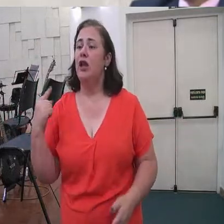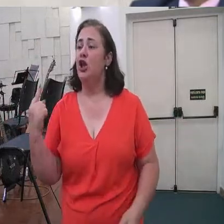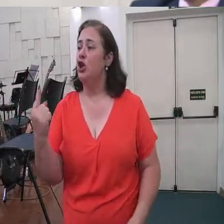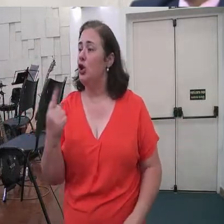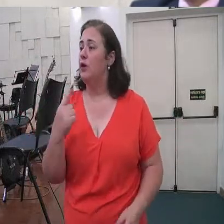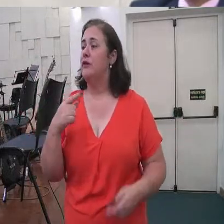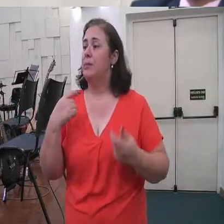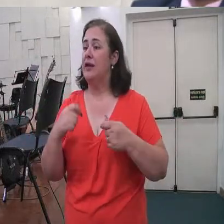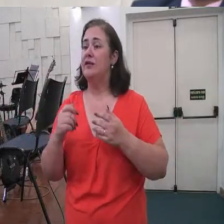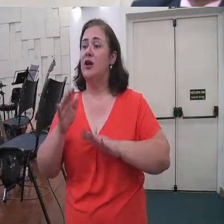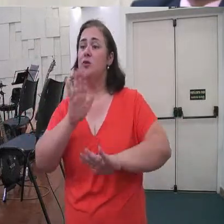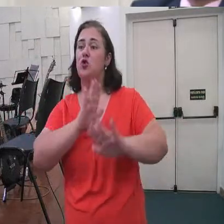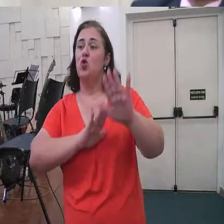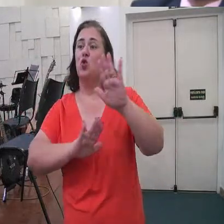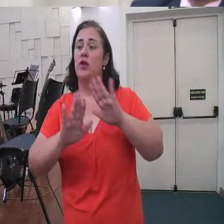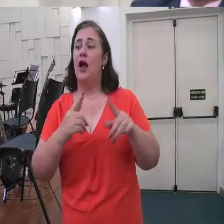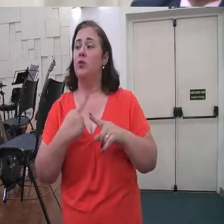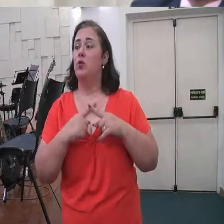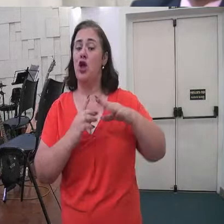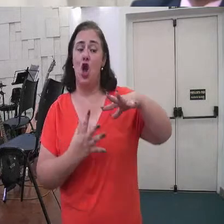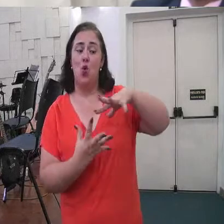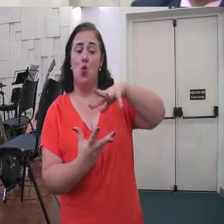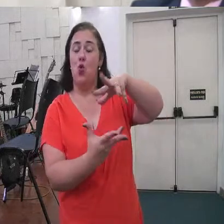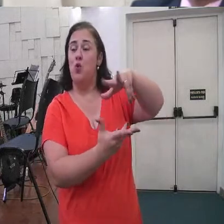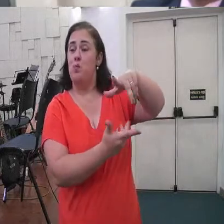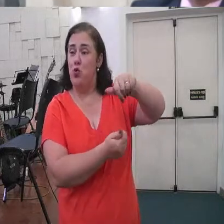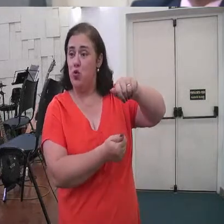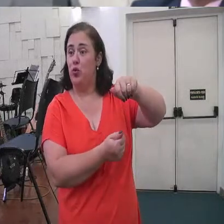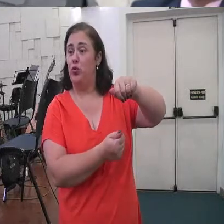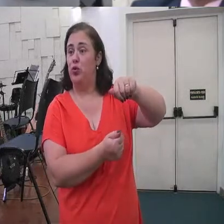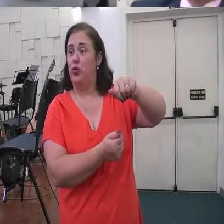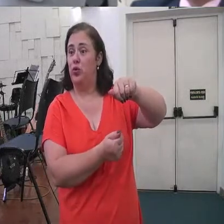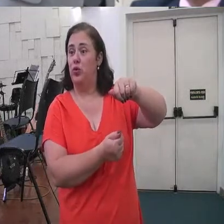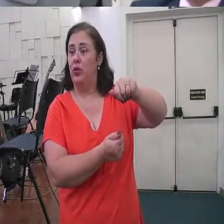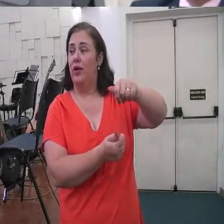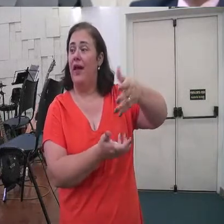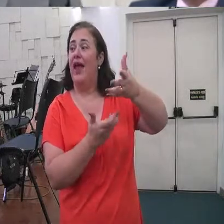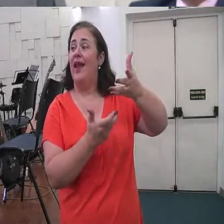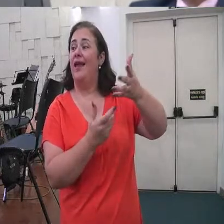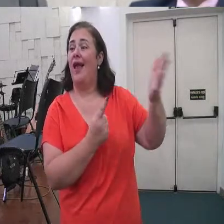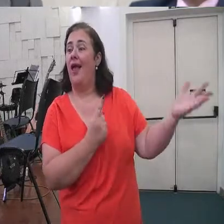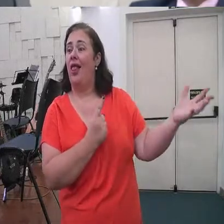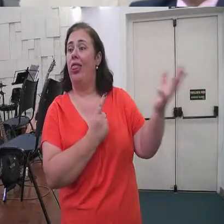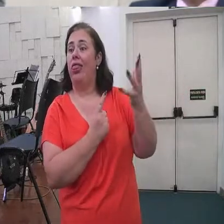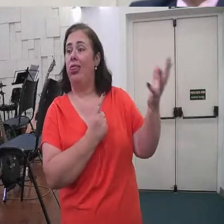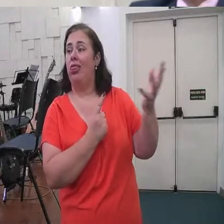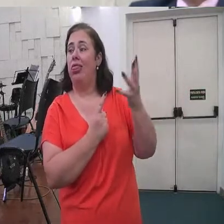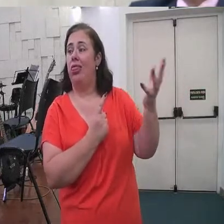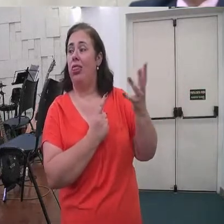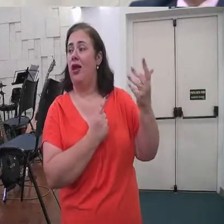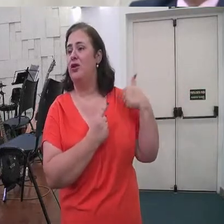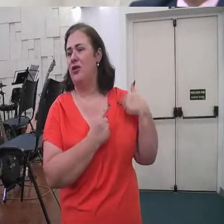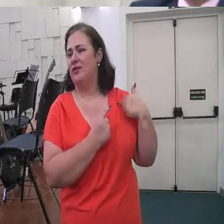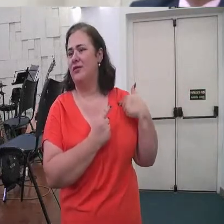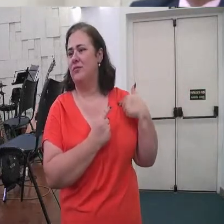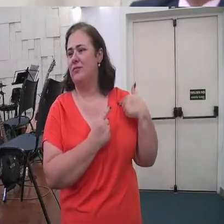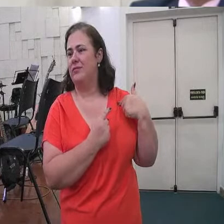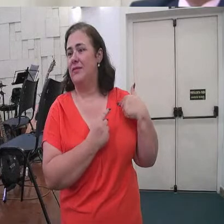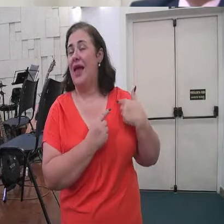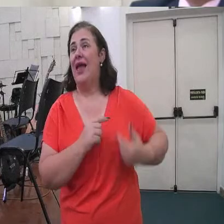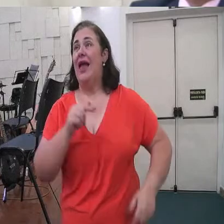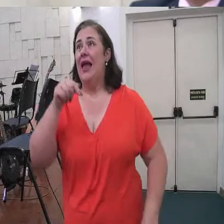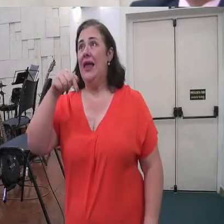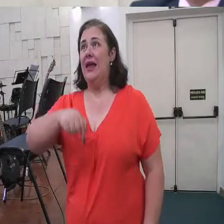Então eu estou aqui elencando para vocês alguns tipos de fé que nós encontramos no Brasil. Mas qual seria